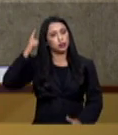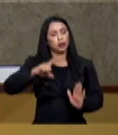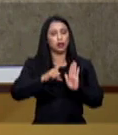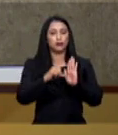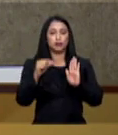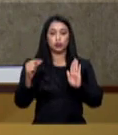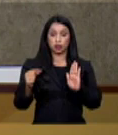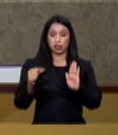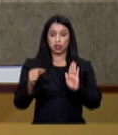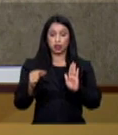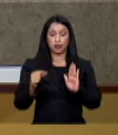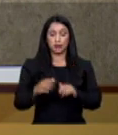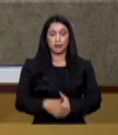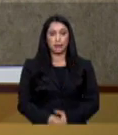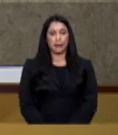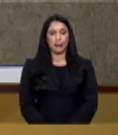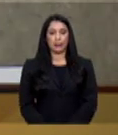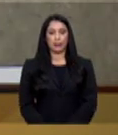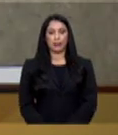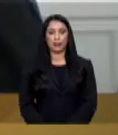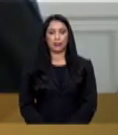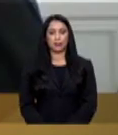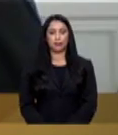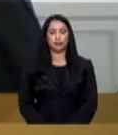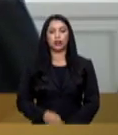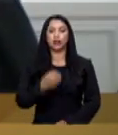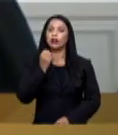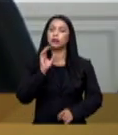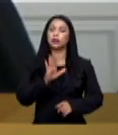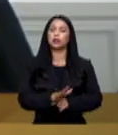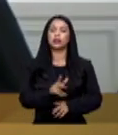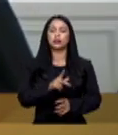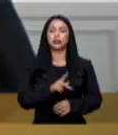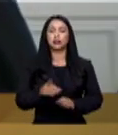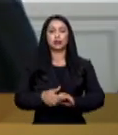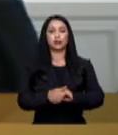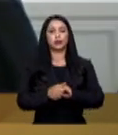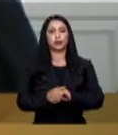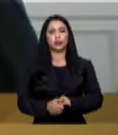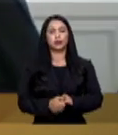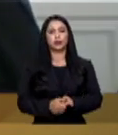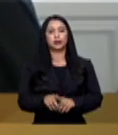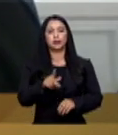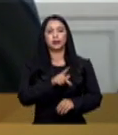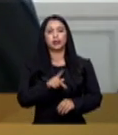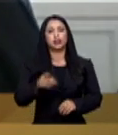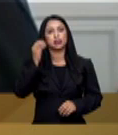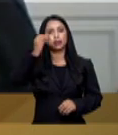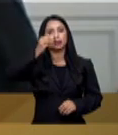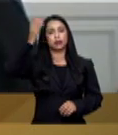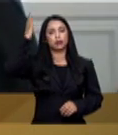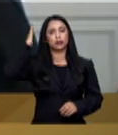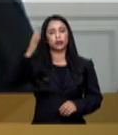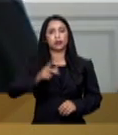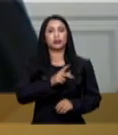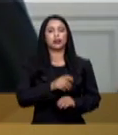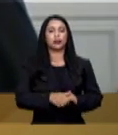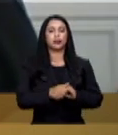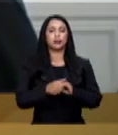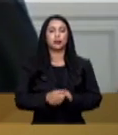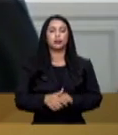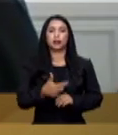destaque. Boa tarde, presidente. Cumprimento Vossa Excelência, ministro Luiz Fux. Cumprimento